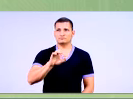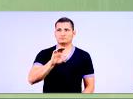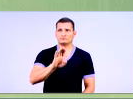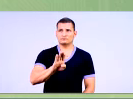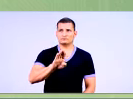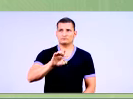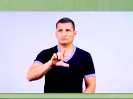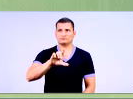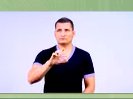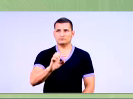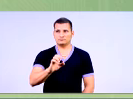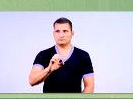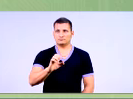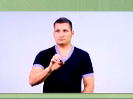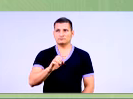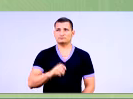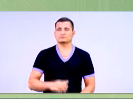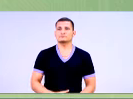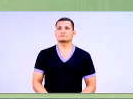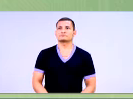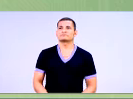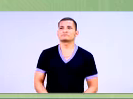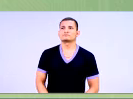B-L-E, bow, que a gente vai dizer bow,